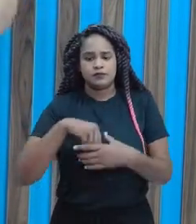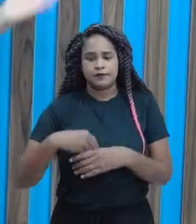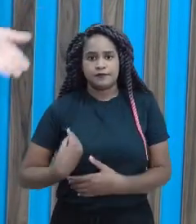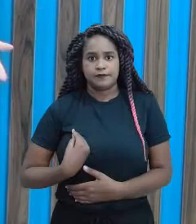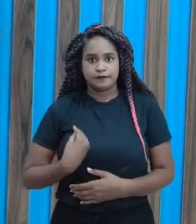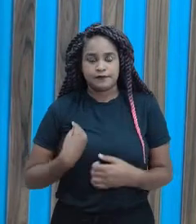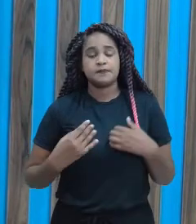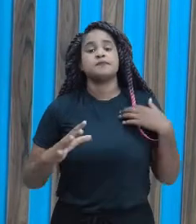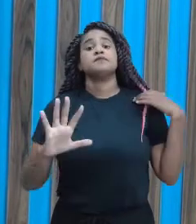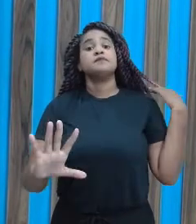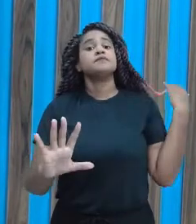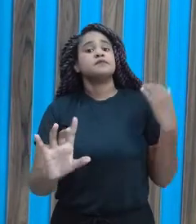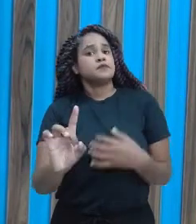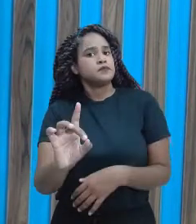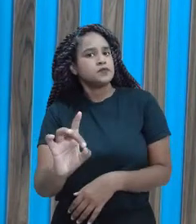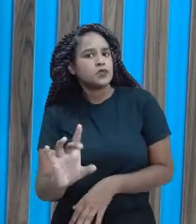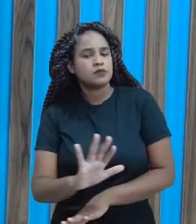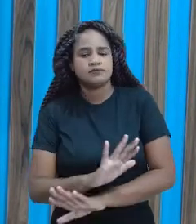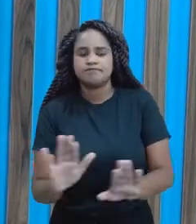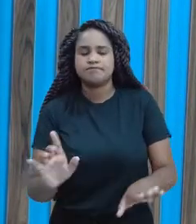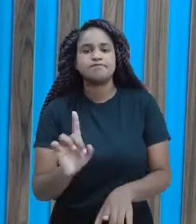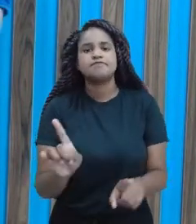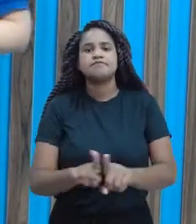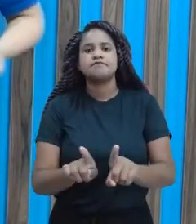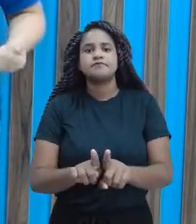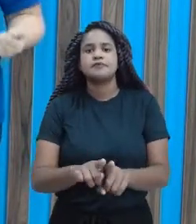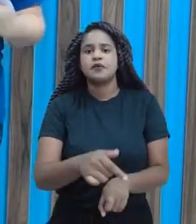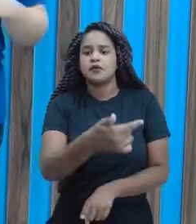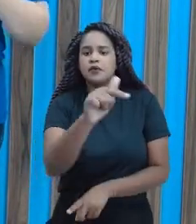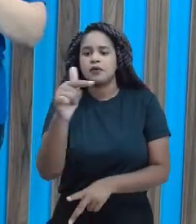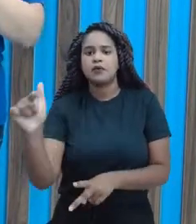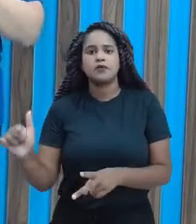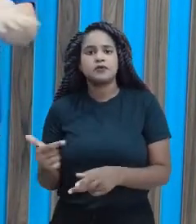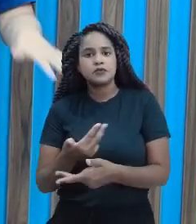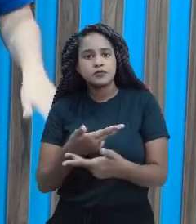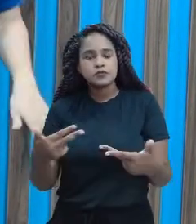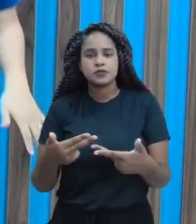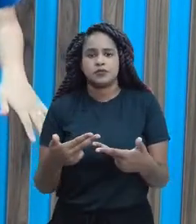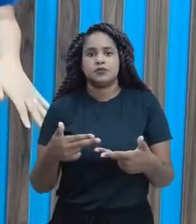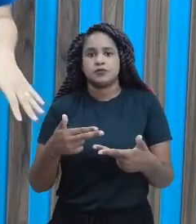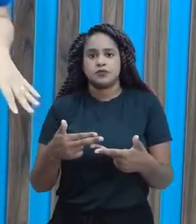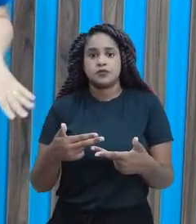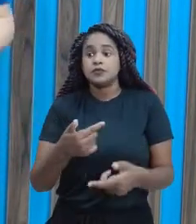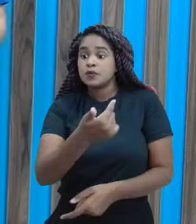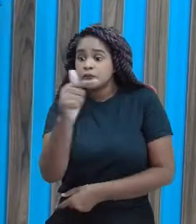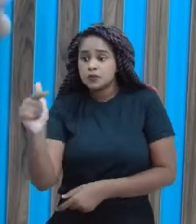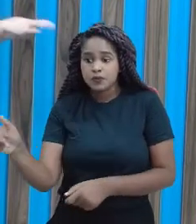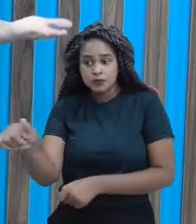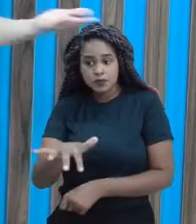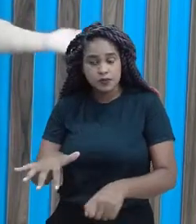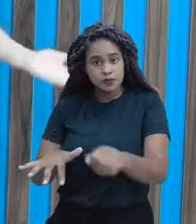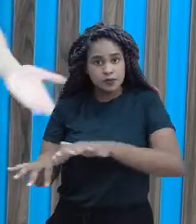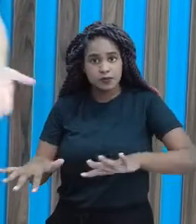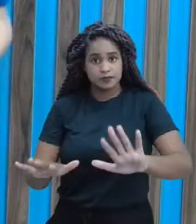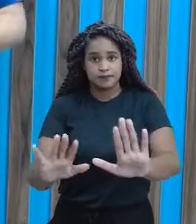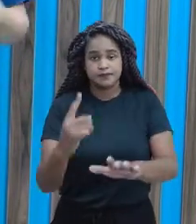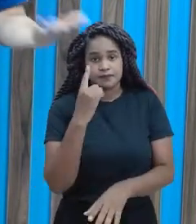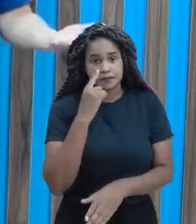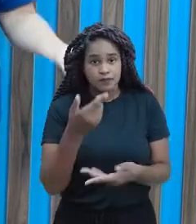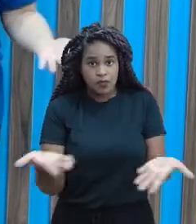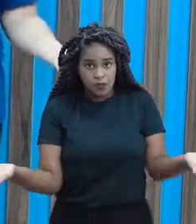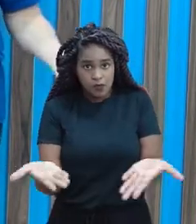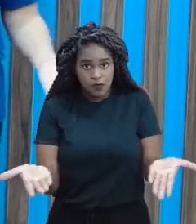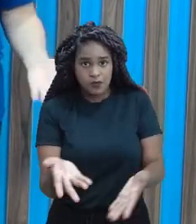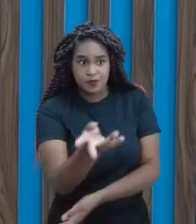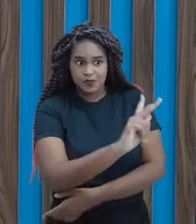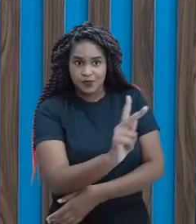para além disso, a gente tem a aplicação, principalmente desse conteúdo, ramificado para todas as áreas. E quando hoje tem um professor, na